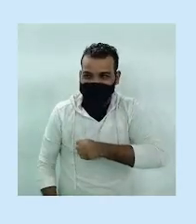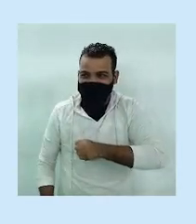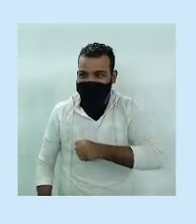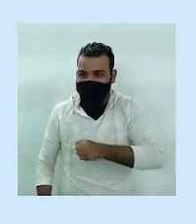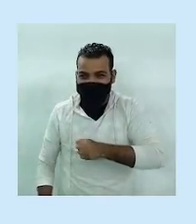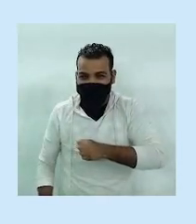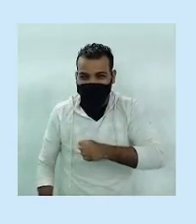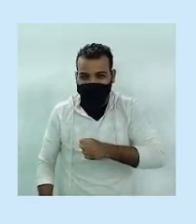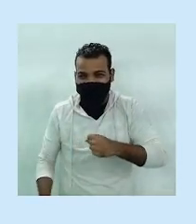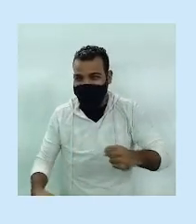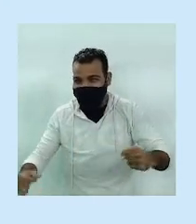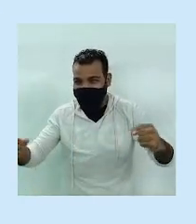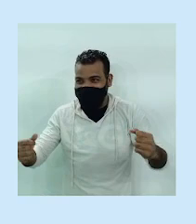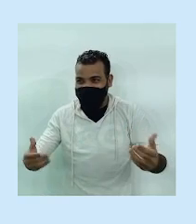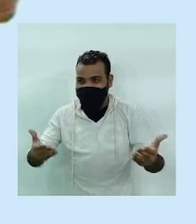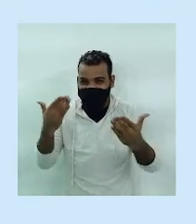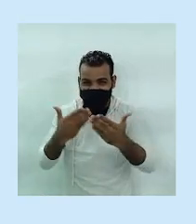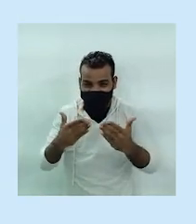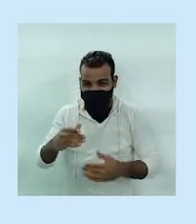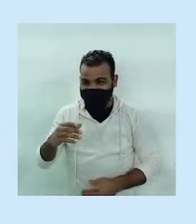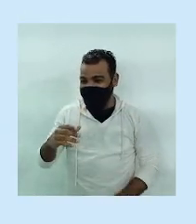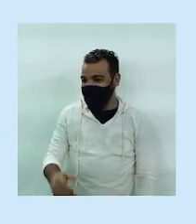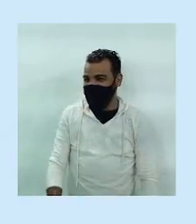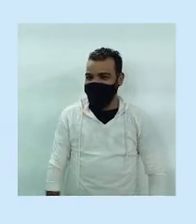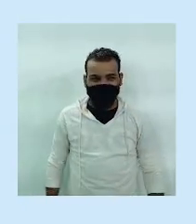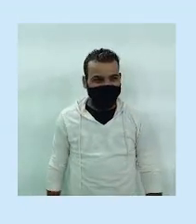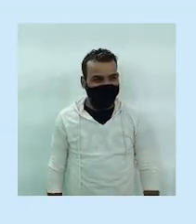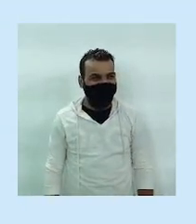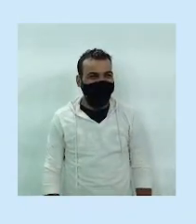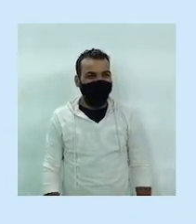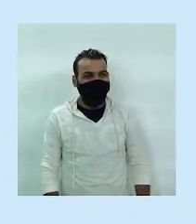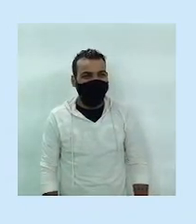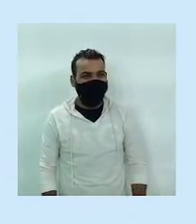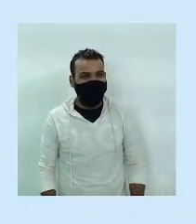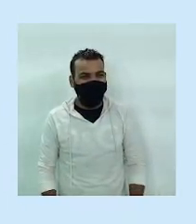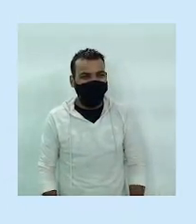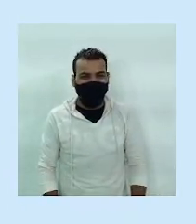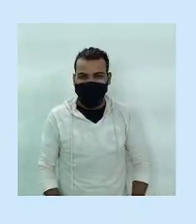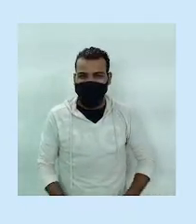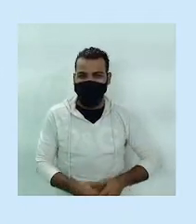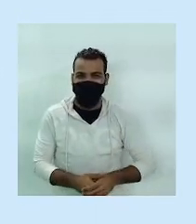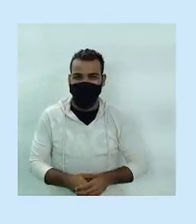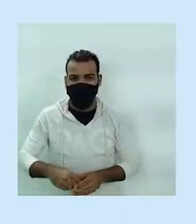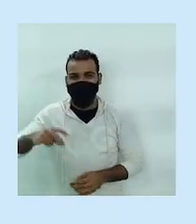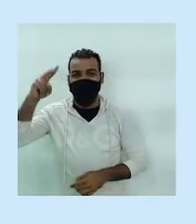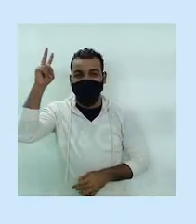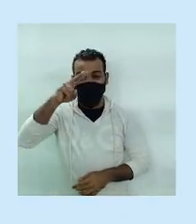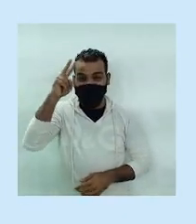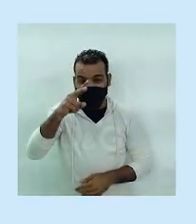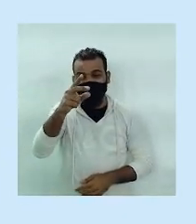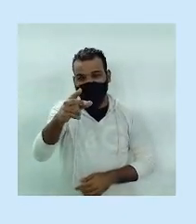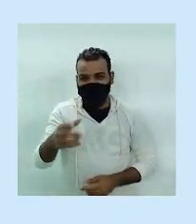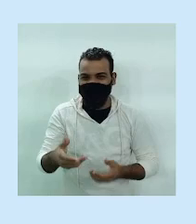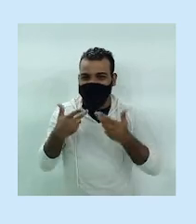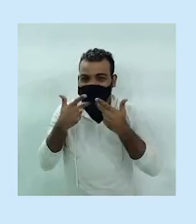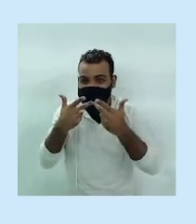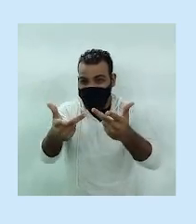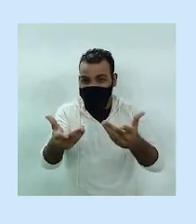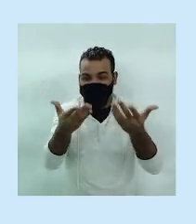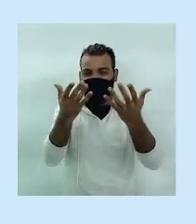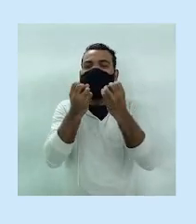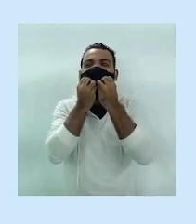Capitão América na nossa nave da história. Então vamos contar para vocês uma história